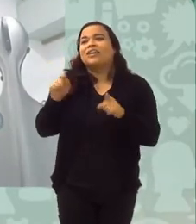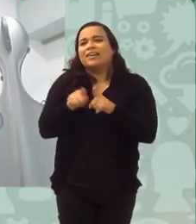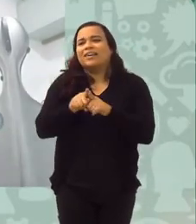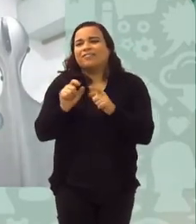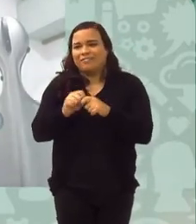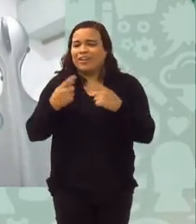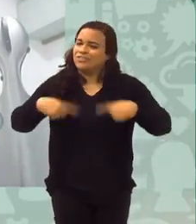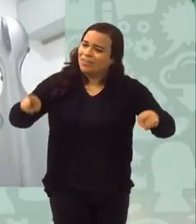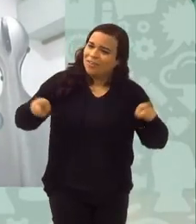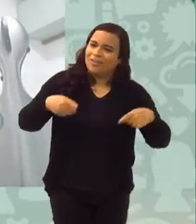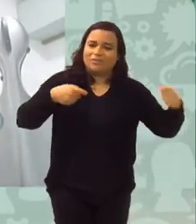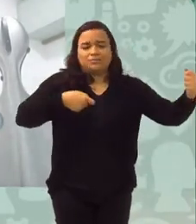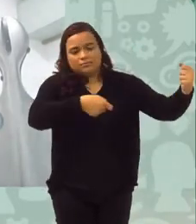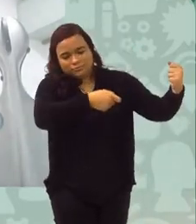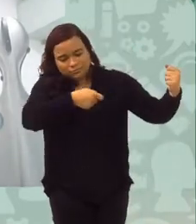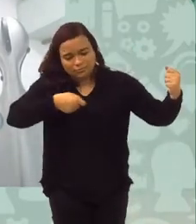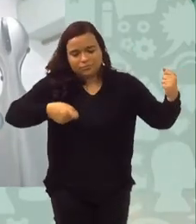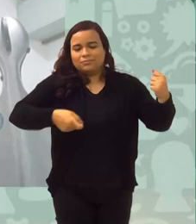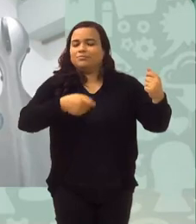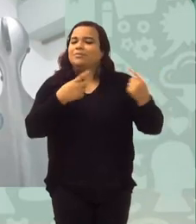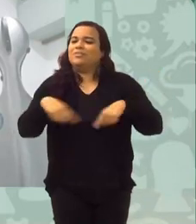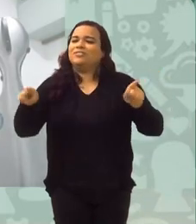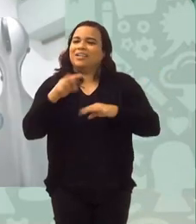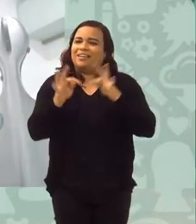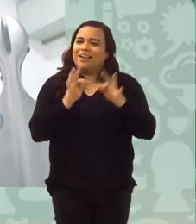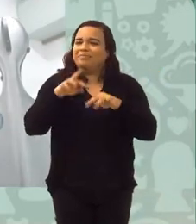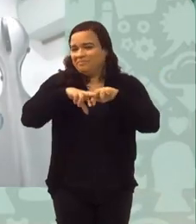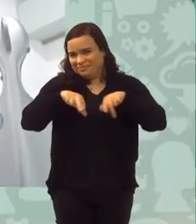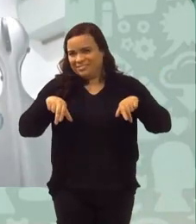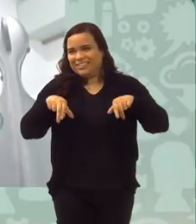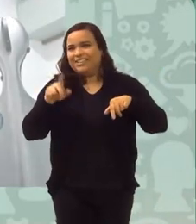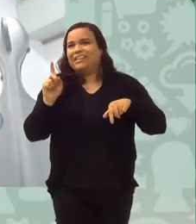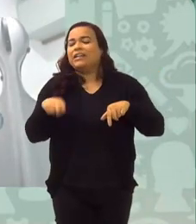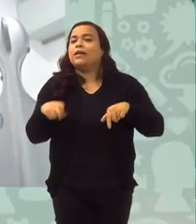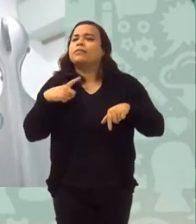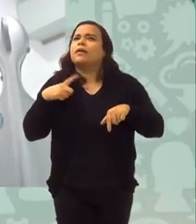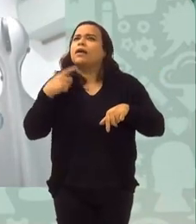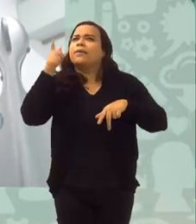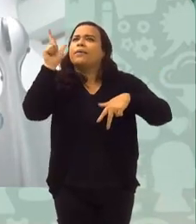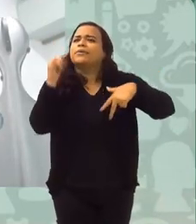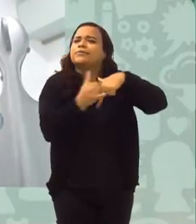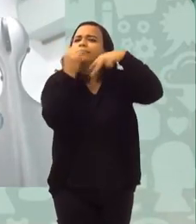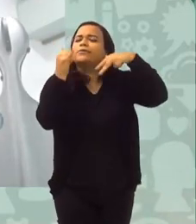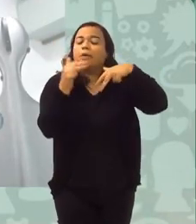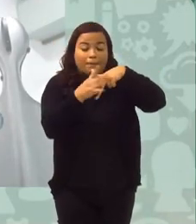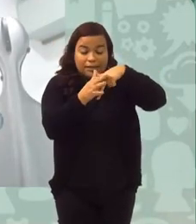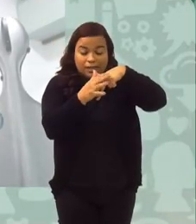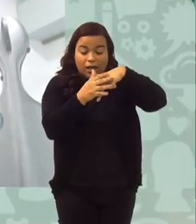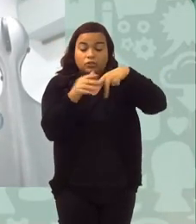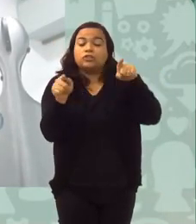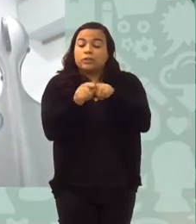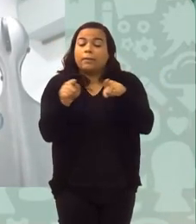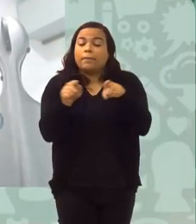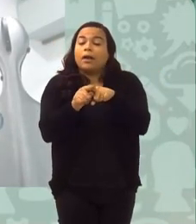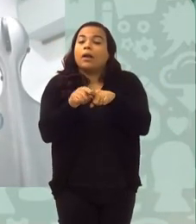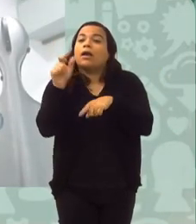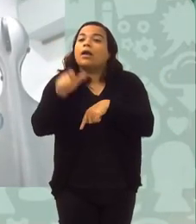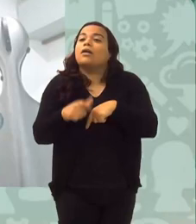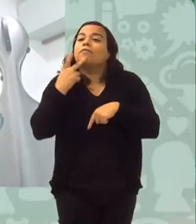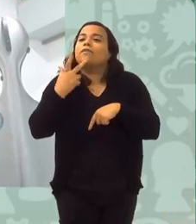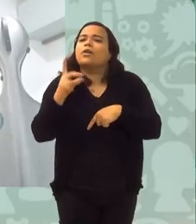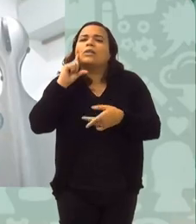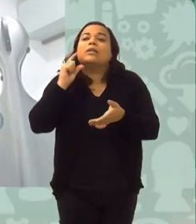Ângela faz, que é tocar e trabalhar com a musicoterapia. Então, enfim, assim, eu tenho um outro paciente que ele resolveu ler um